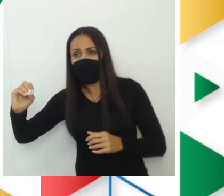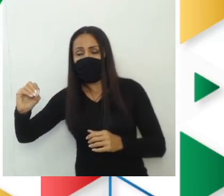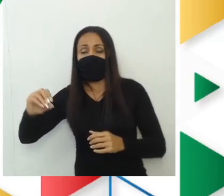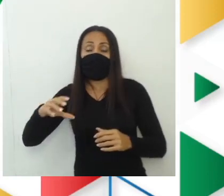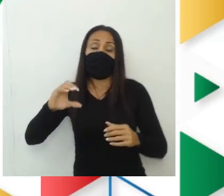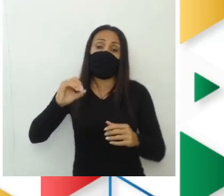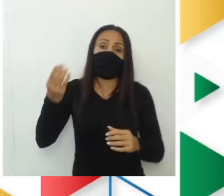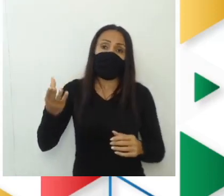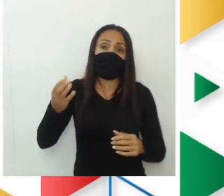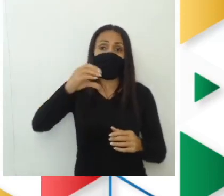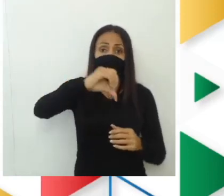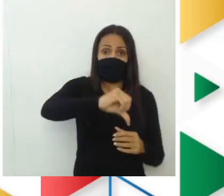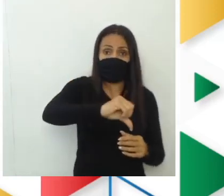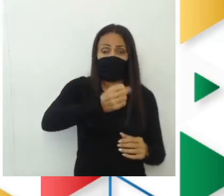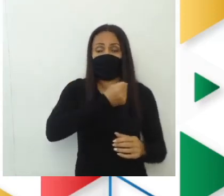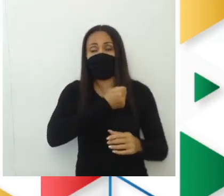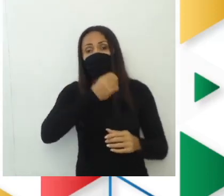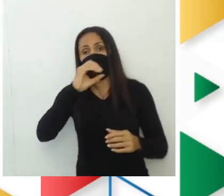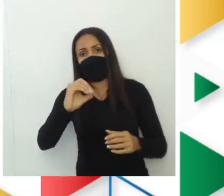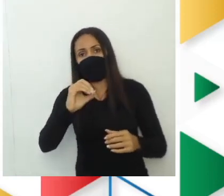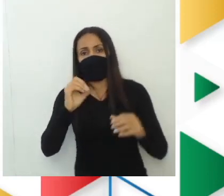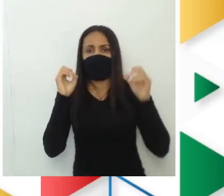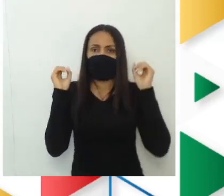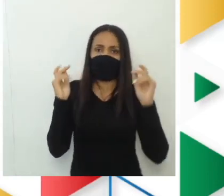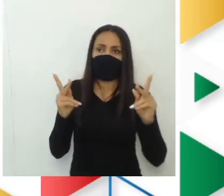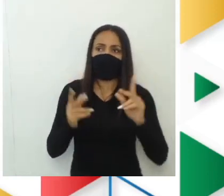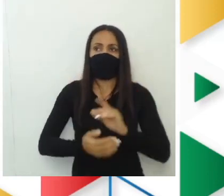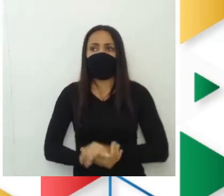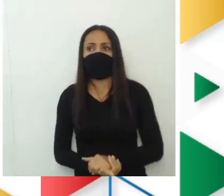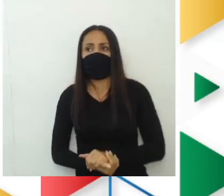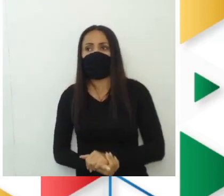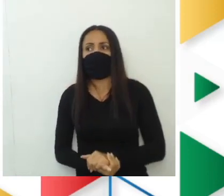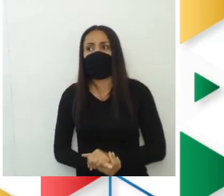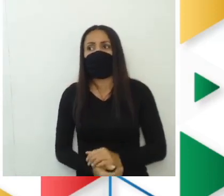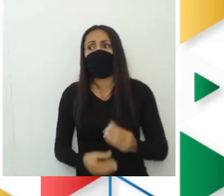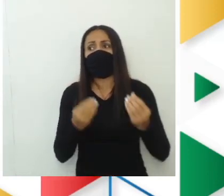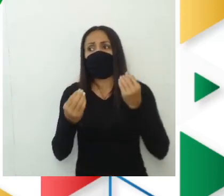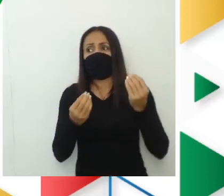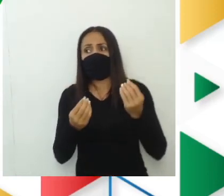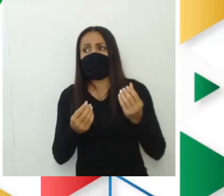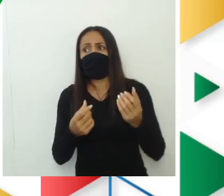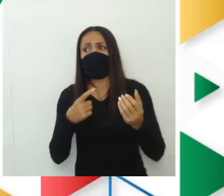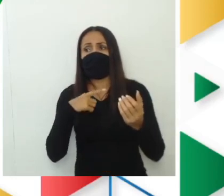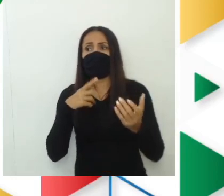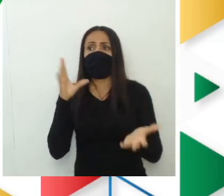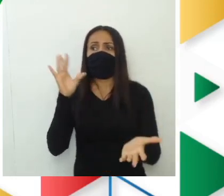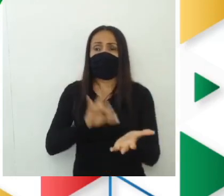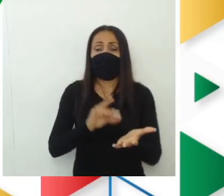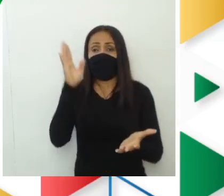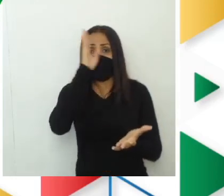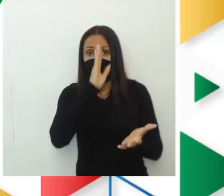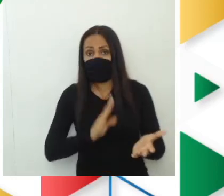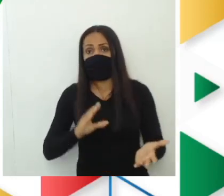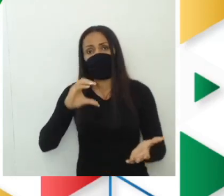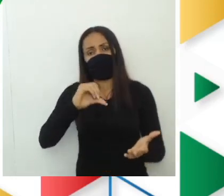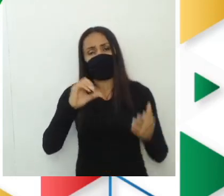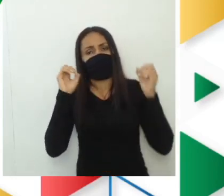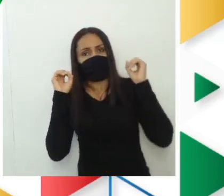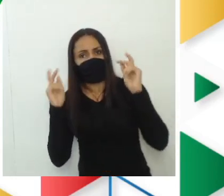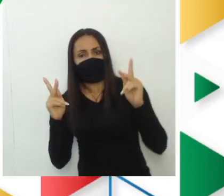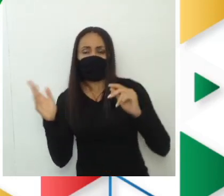9 zeros, tá? Bom, como é que eu vou ter certeza disso? No Brasil são 9, ok? Então vamos lá,